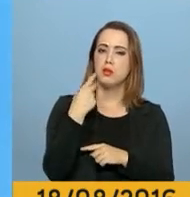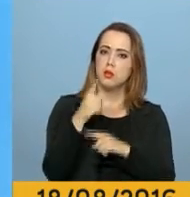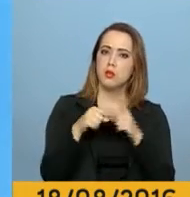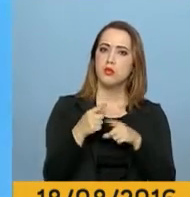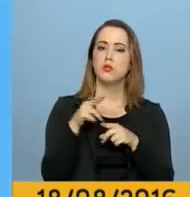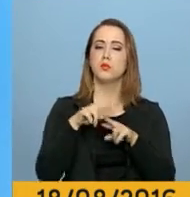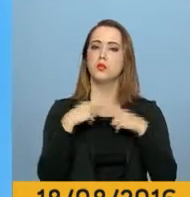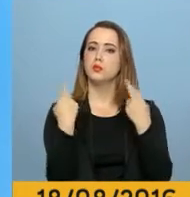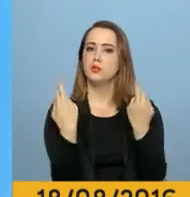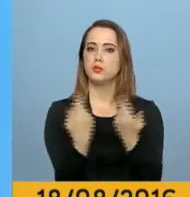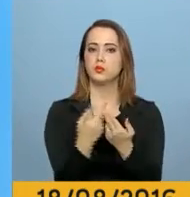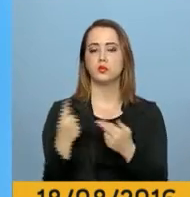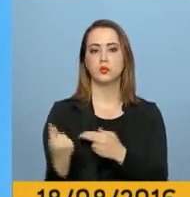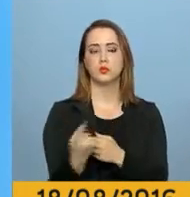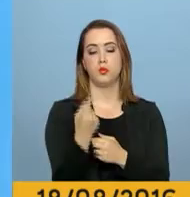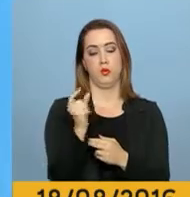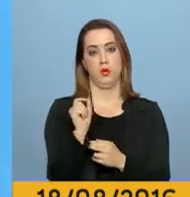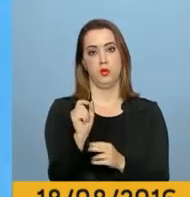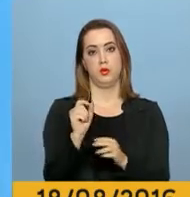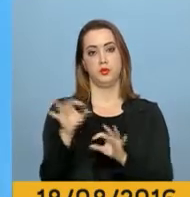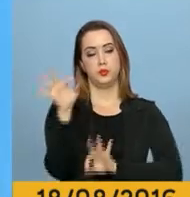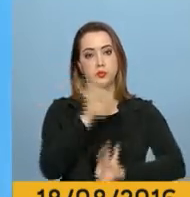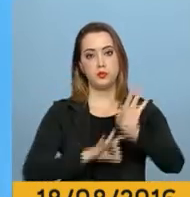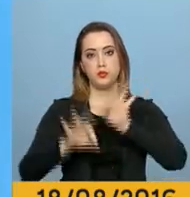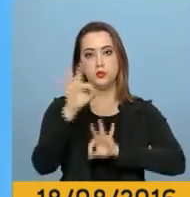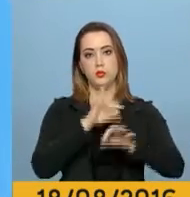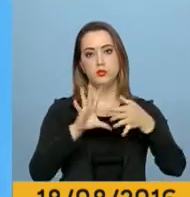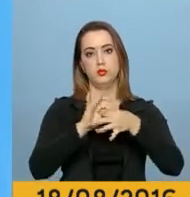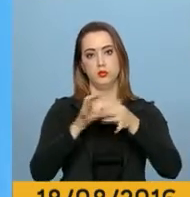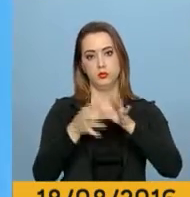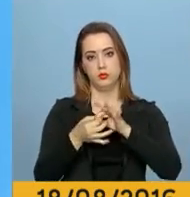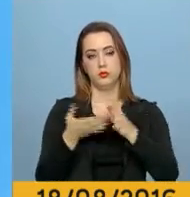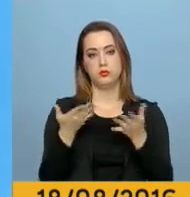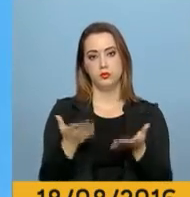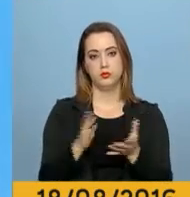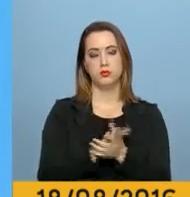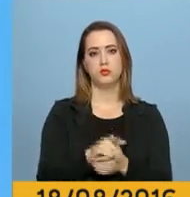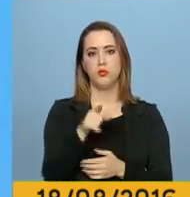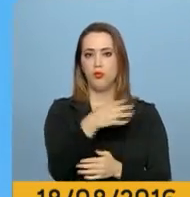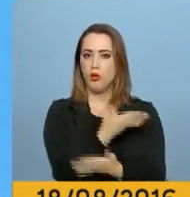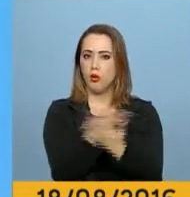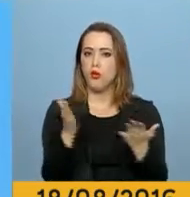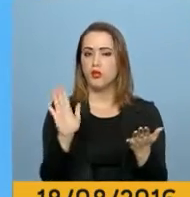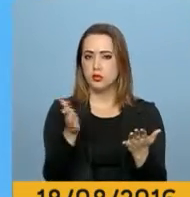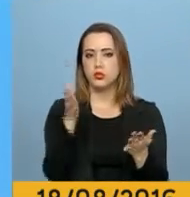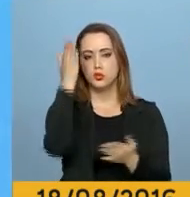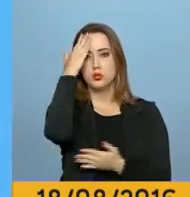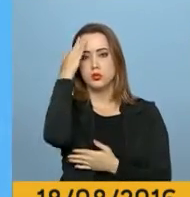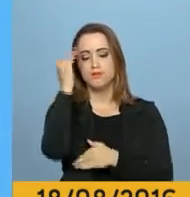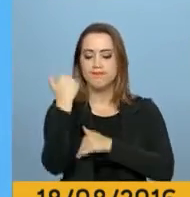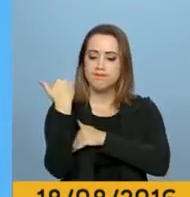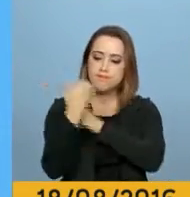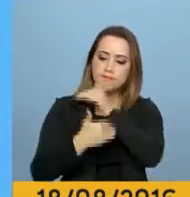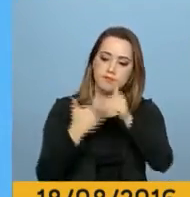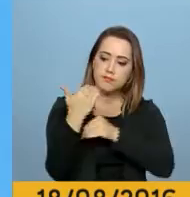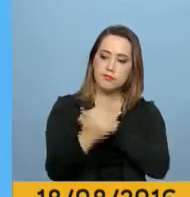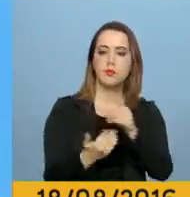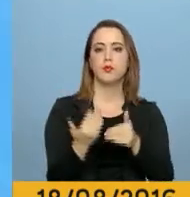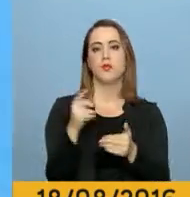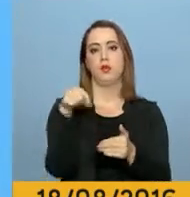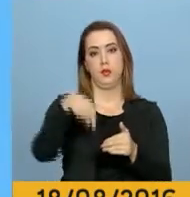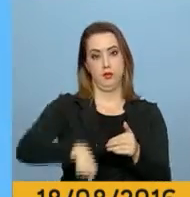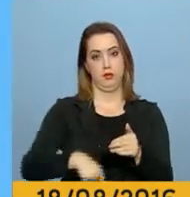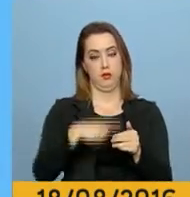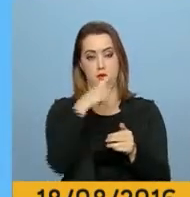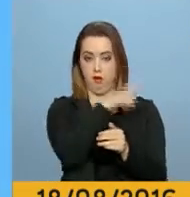últimas reuniões da organização das olimpíadas vocês sabem que ao longo do tempo lá em brasília e